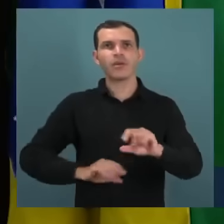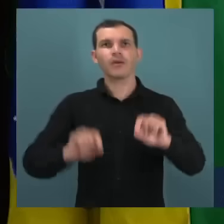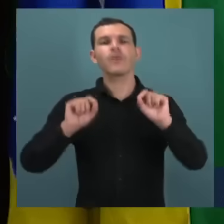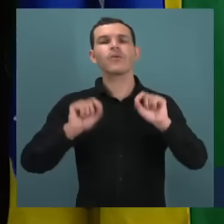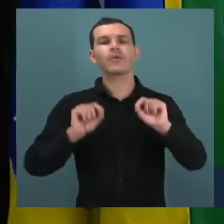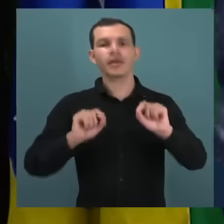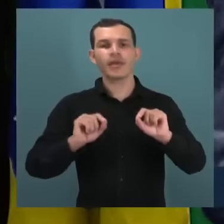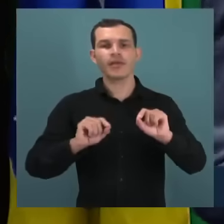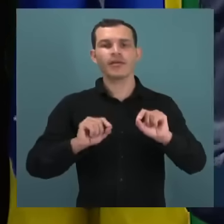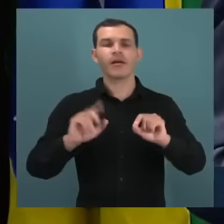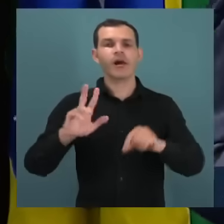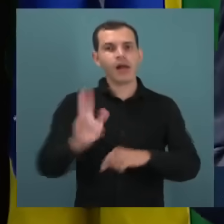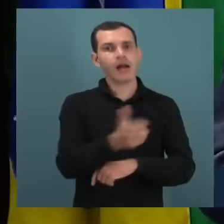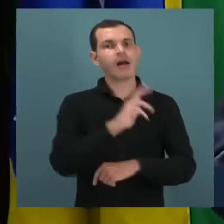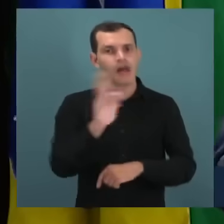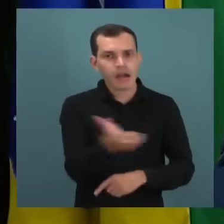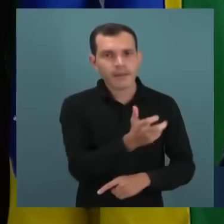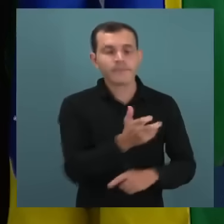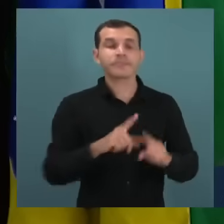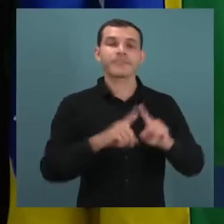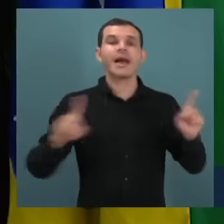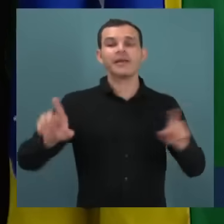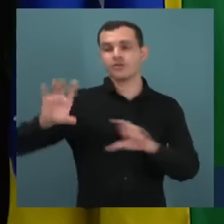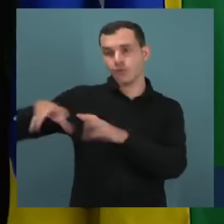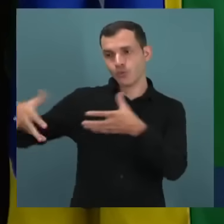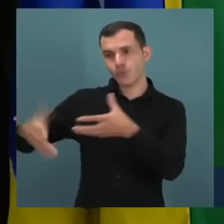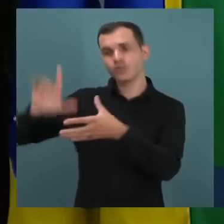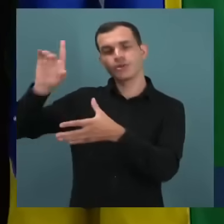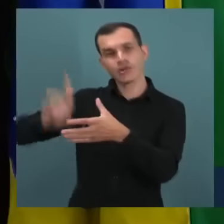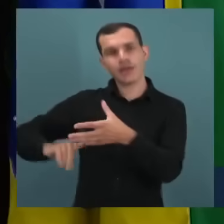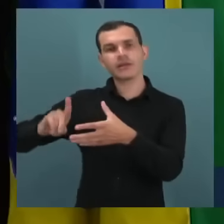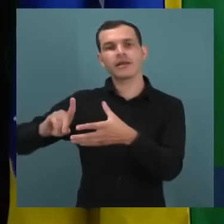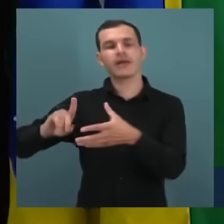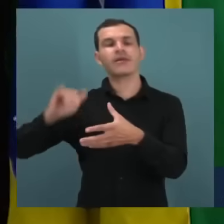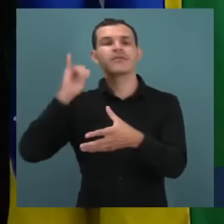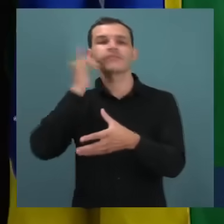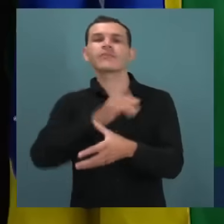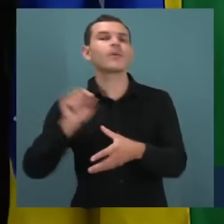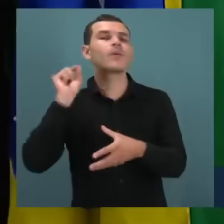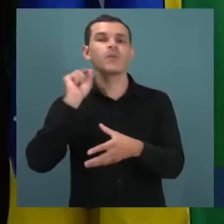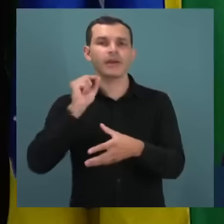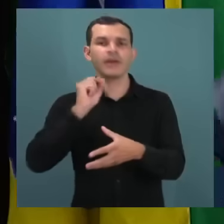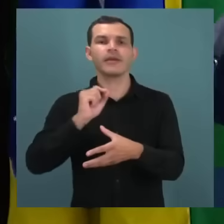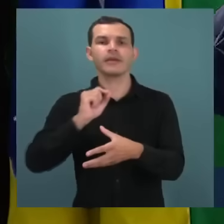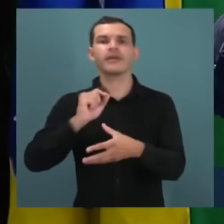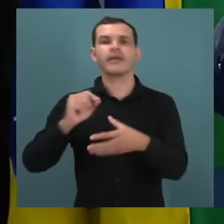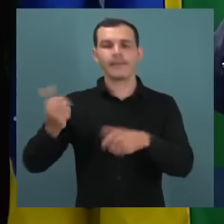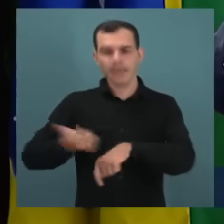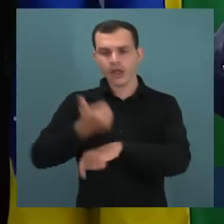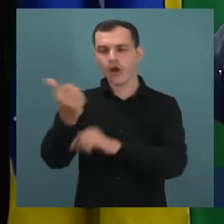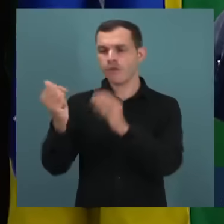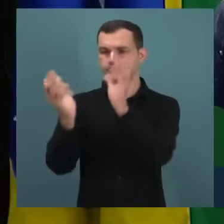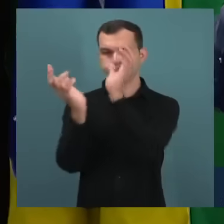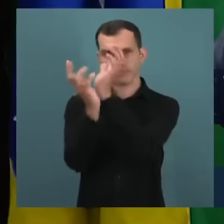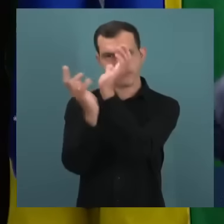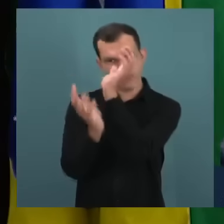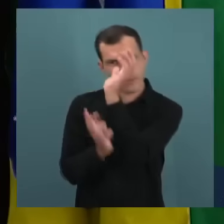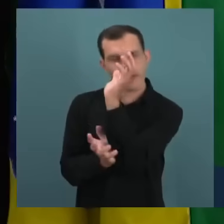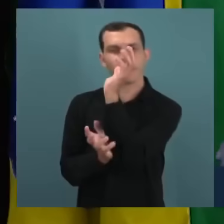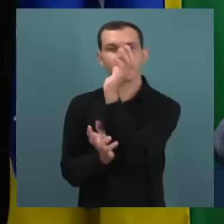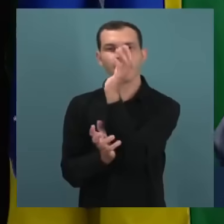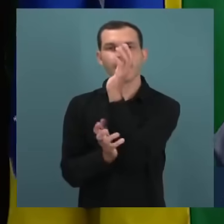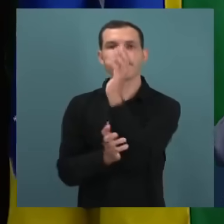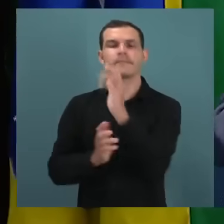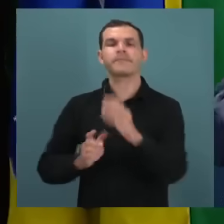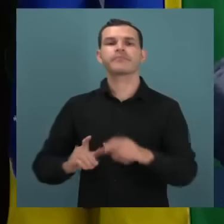e a desregulamentação. Nós defendemos, por exemplo, o direito à propriedade privada. E a esquerda, infelizmente,